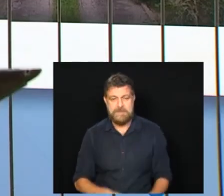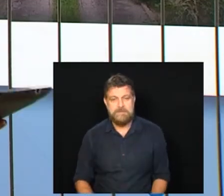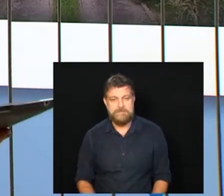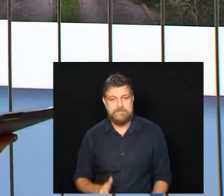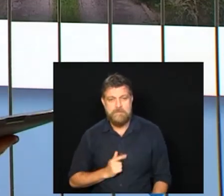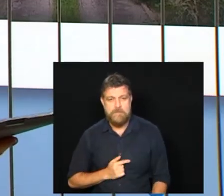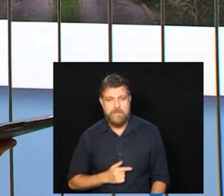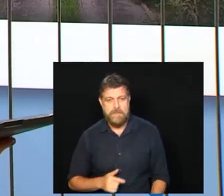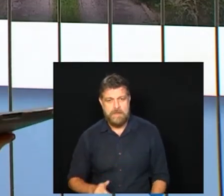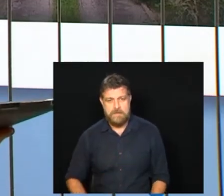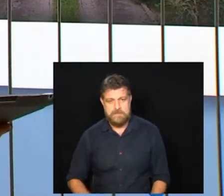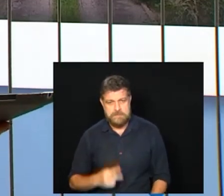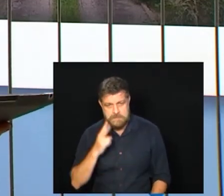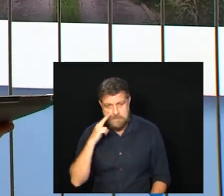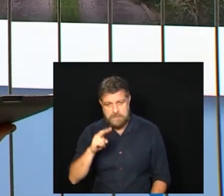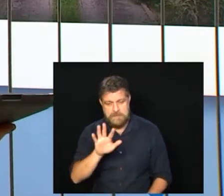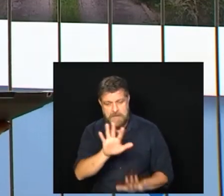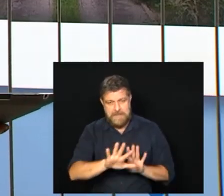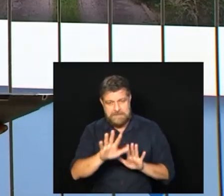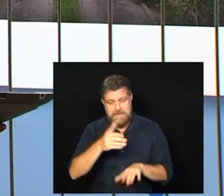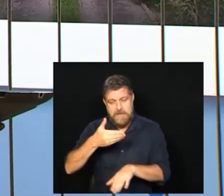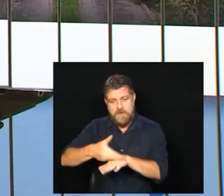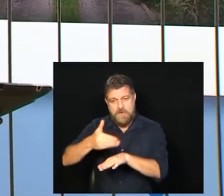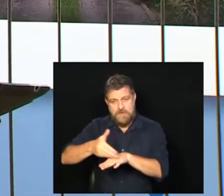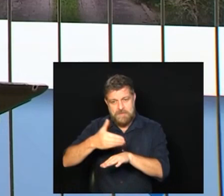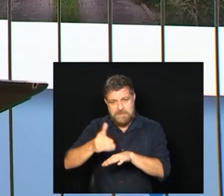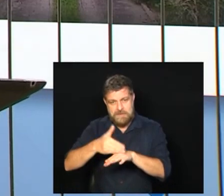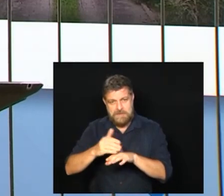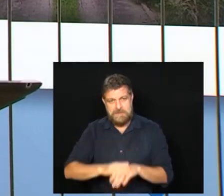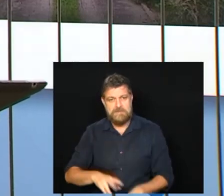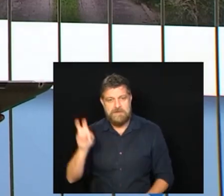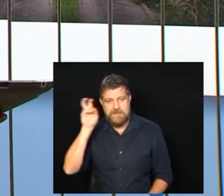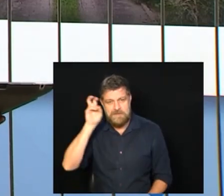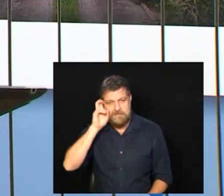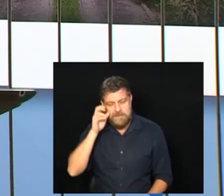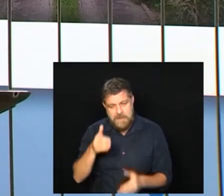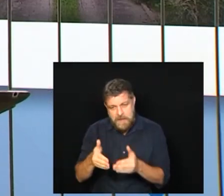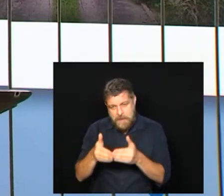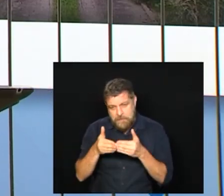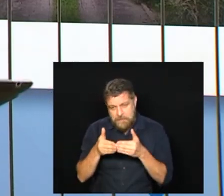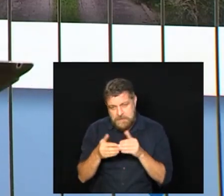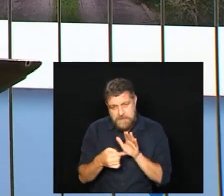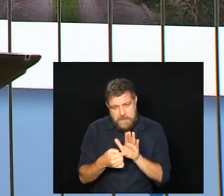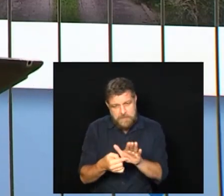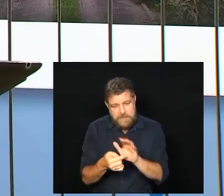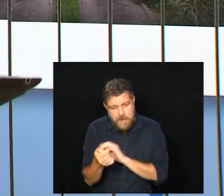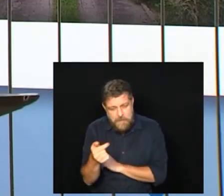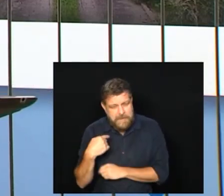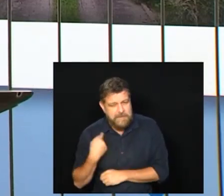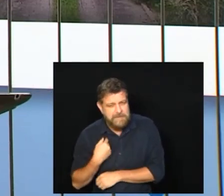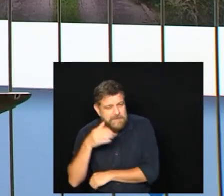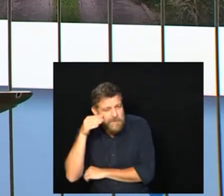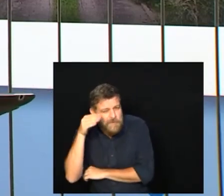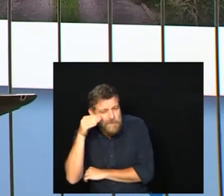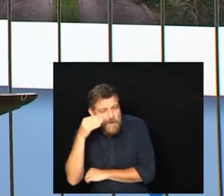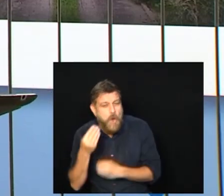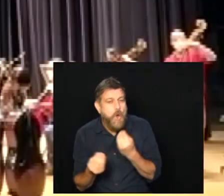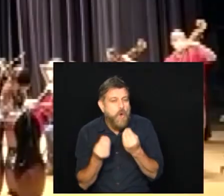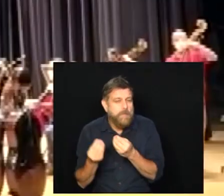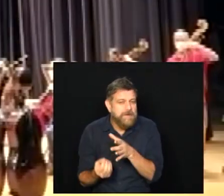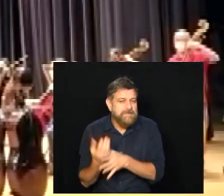aí, imagens do ensaio que aconteceu nesta quinta-feira. Eu vou pedir para o pessoal soltar para a gente ver um pouquinho como vai ser.